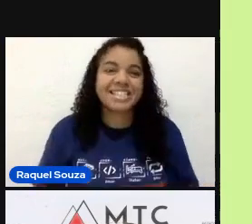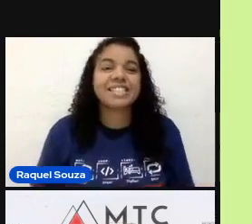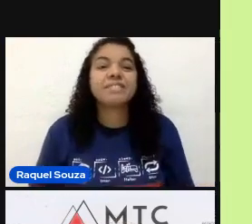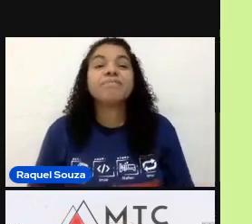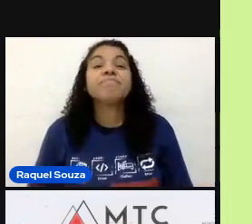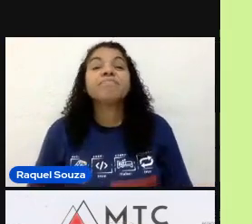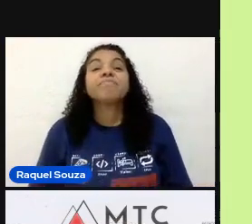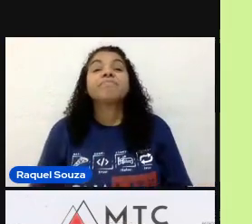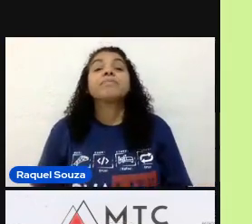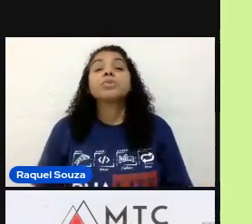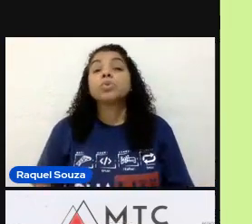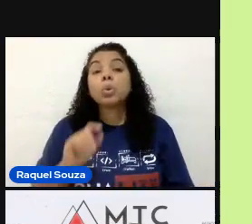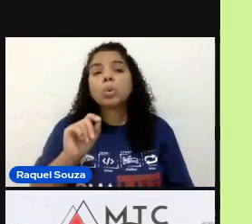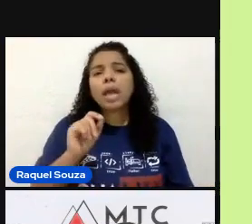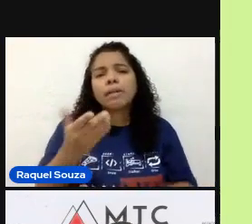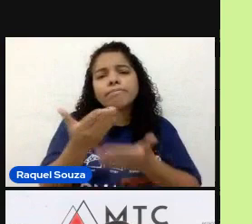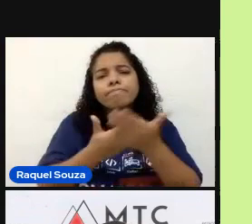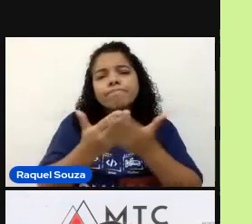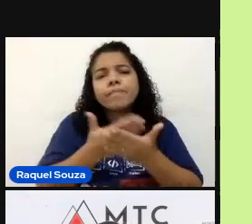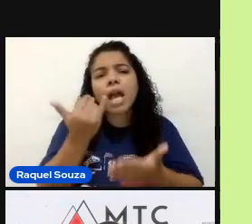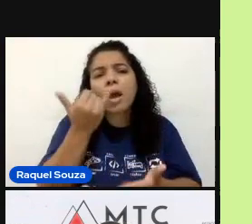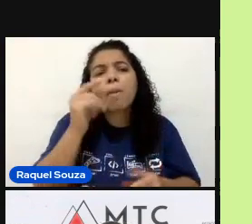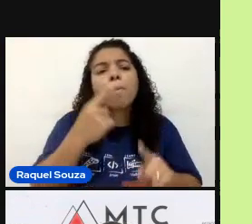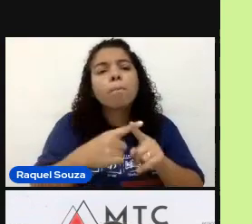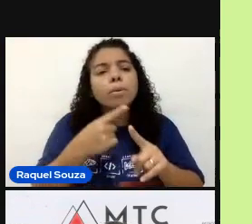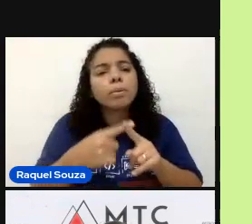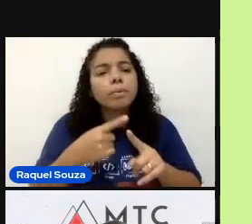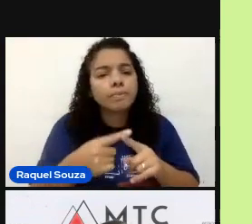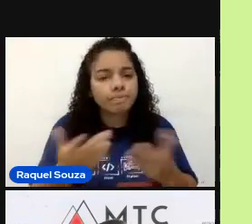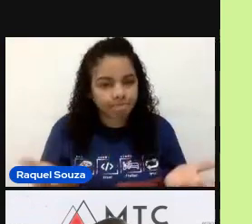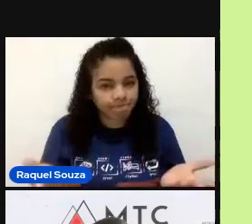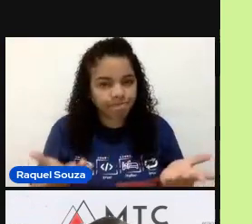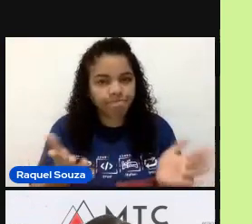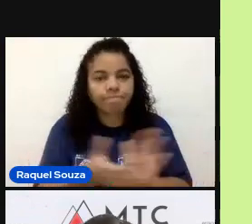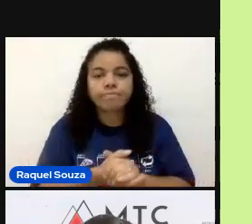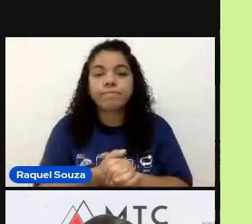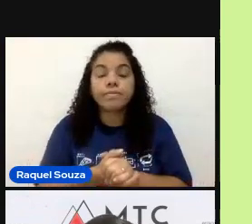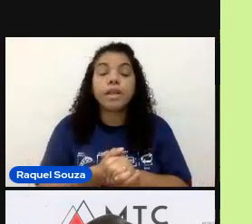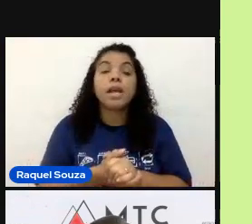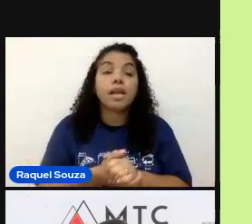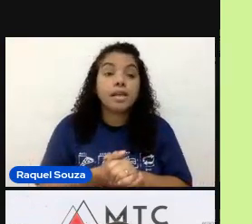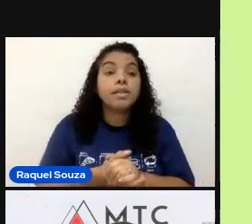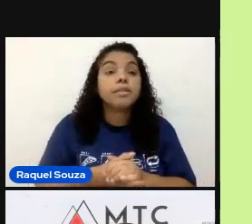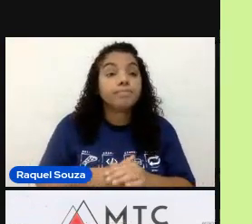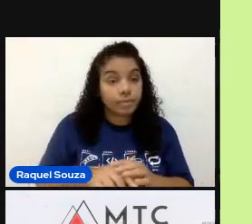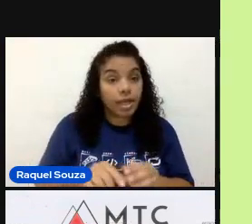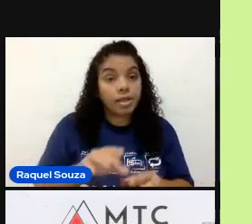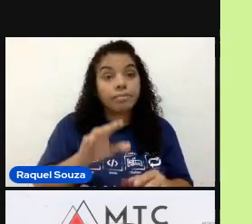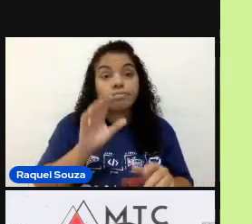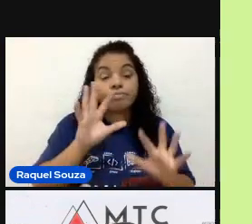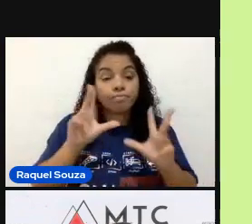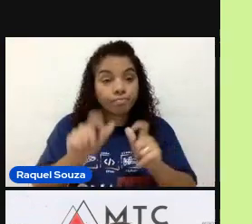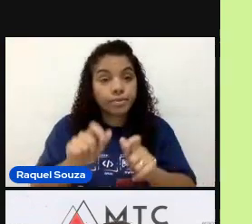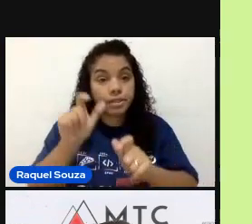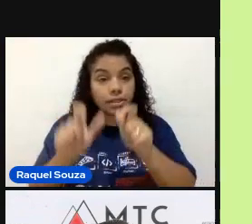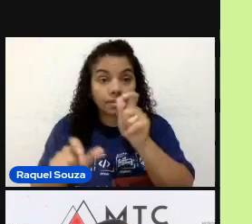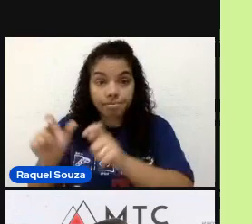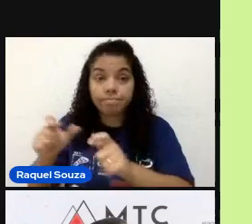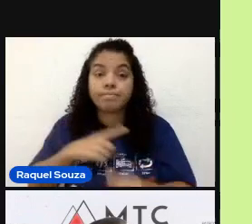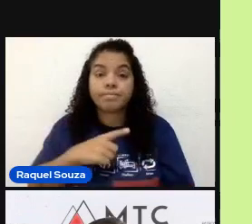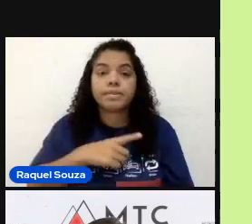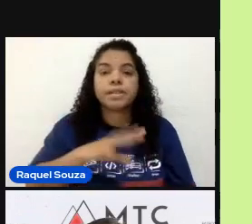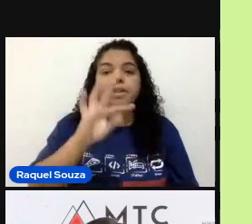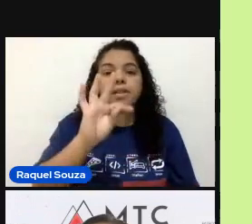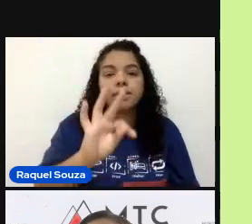Qual é a importância do tratamento do TDAH, né? Então, é importante que portadores do